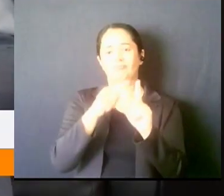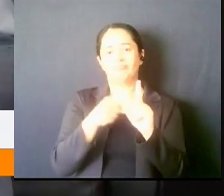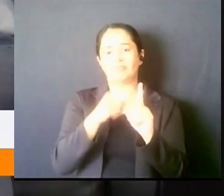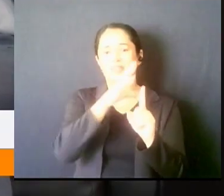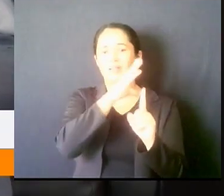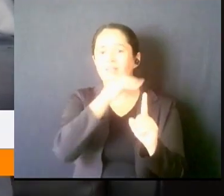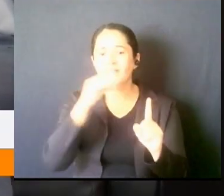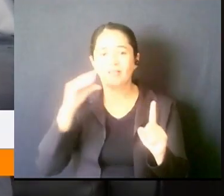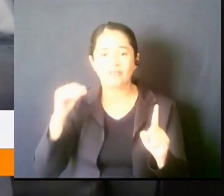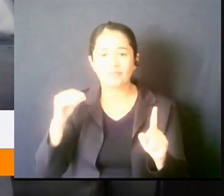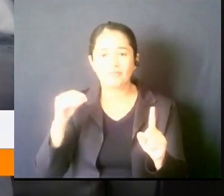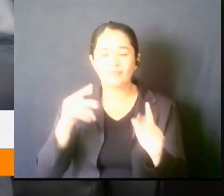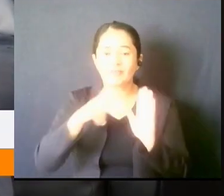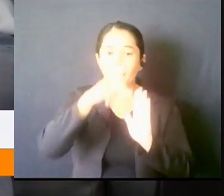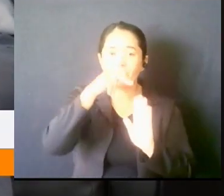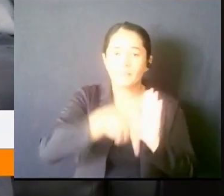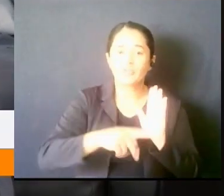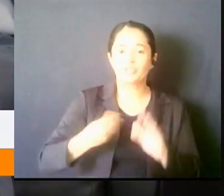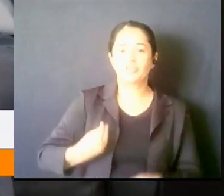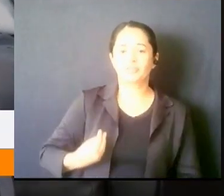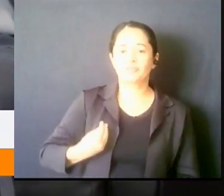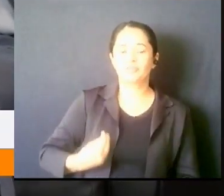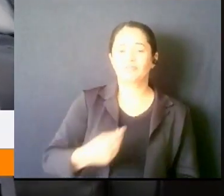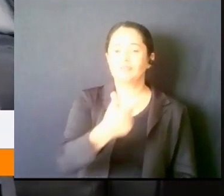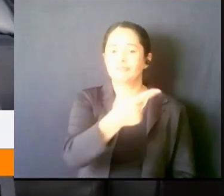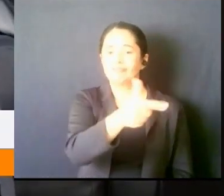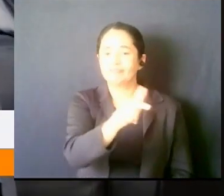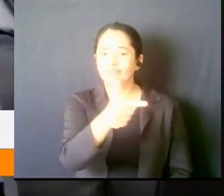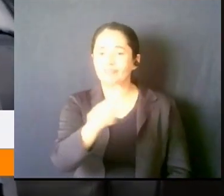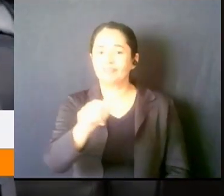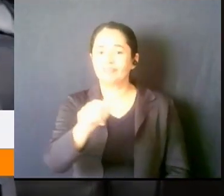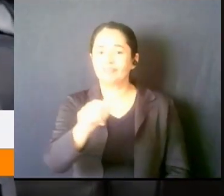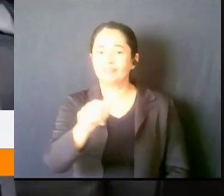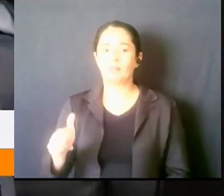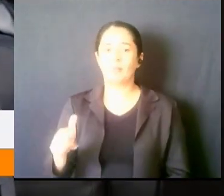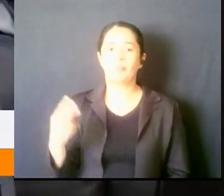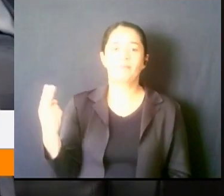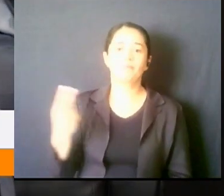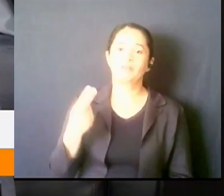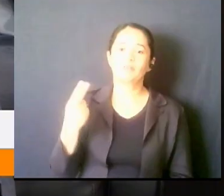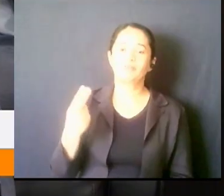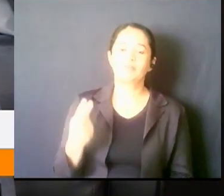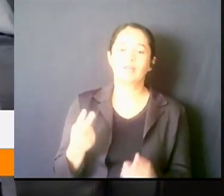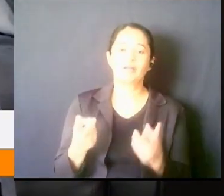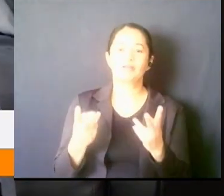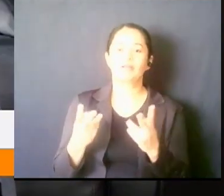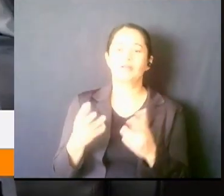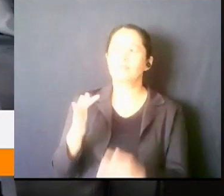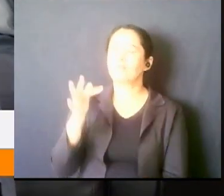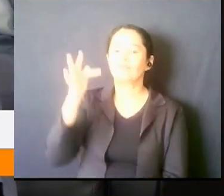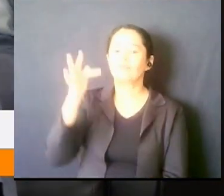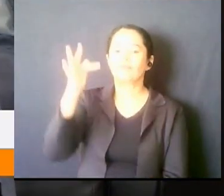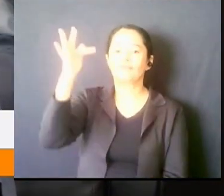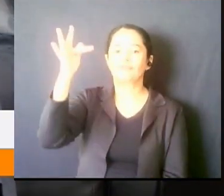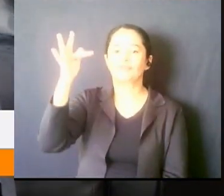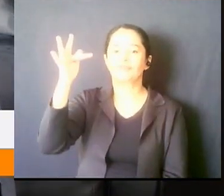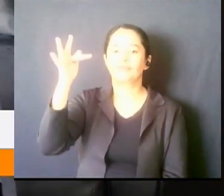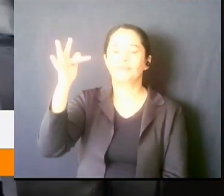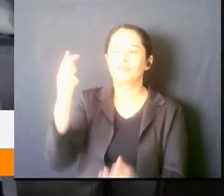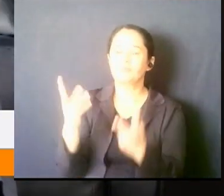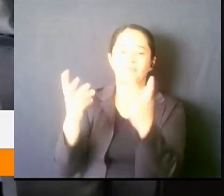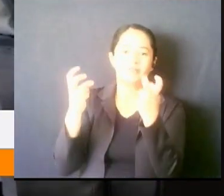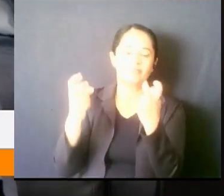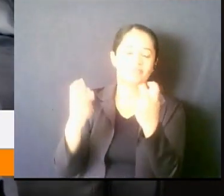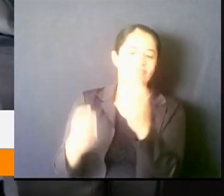há não se consegue ver outra perspectiva de futuro, para além da história natural